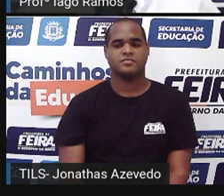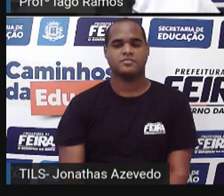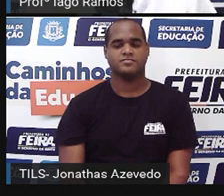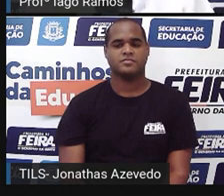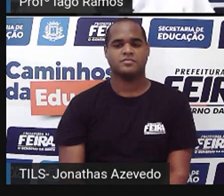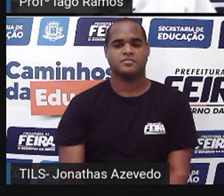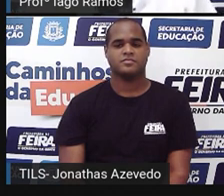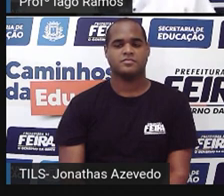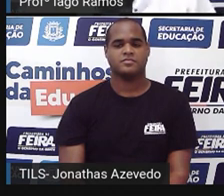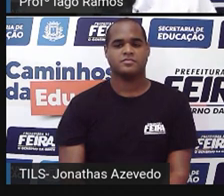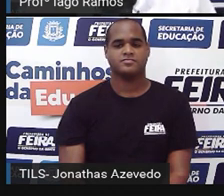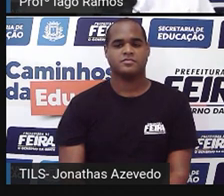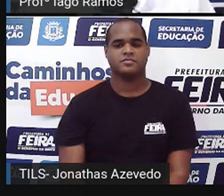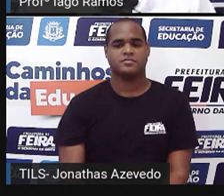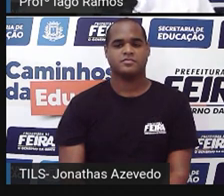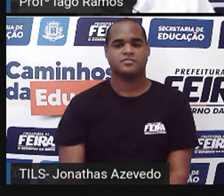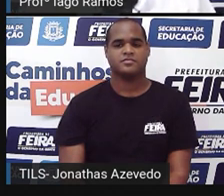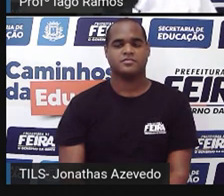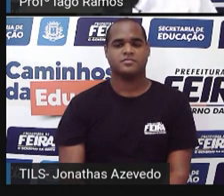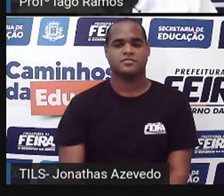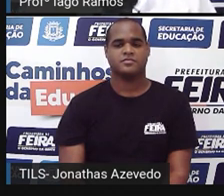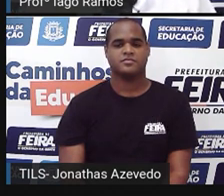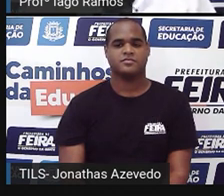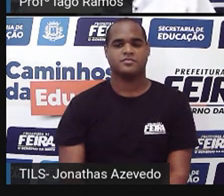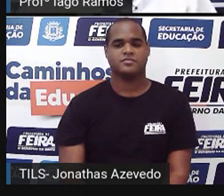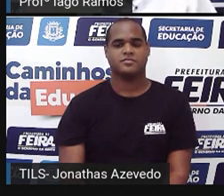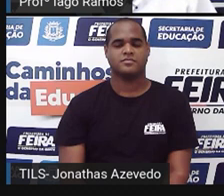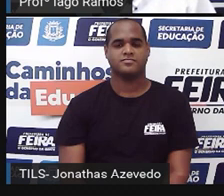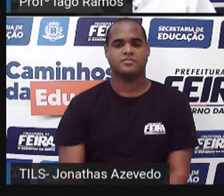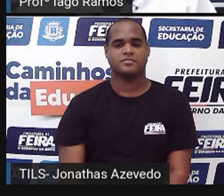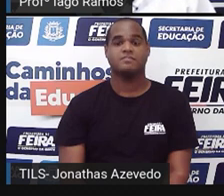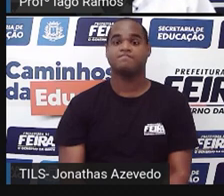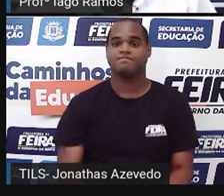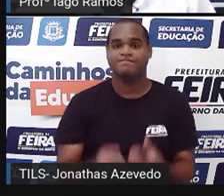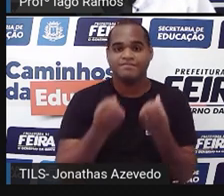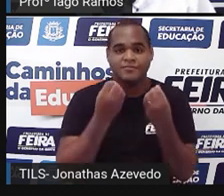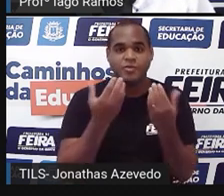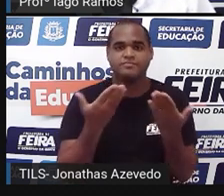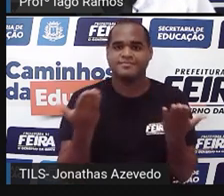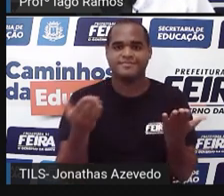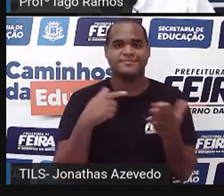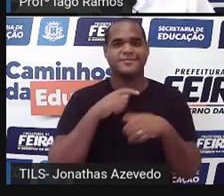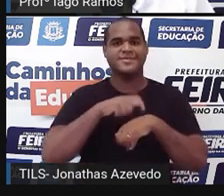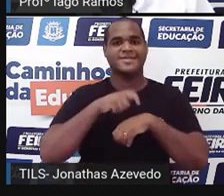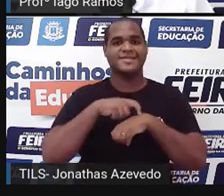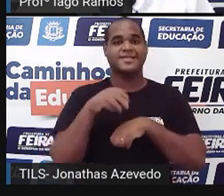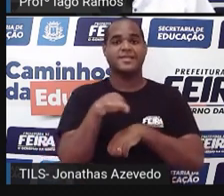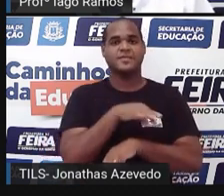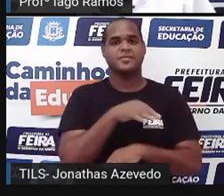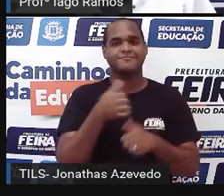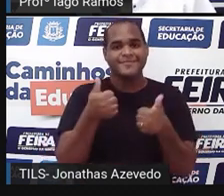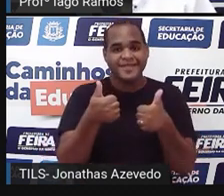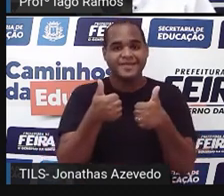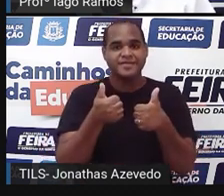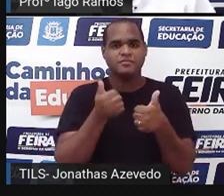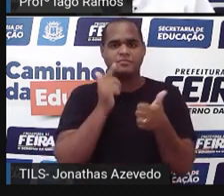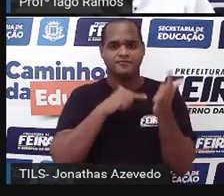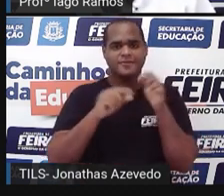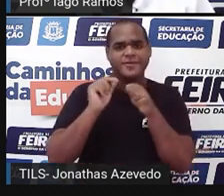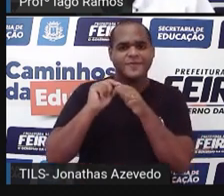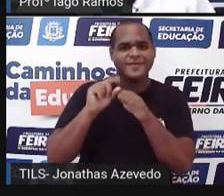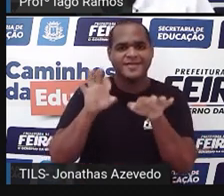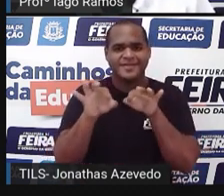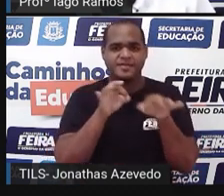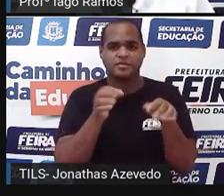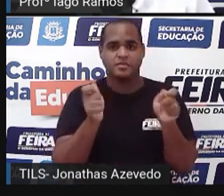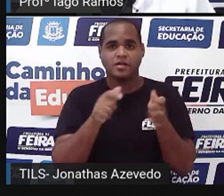E aí Tá bom então acabou o tempo e aí como é que você fez